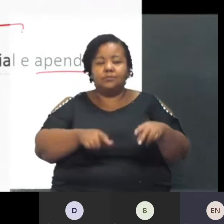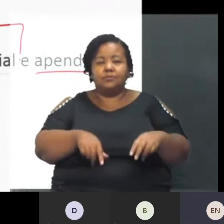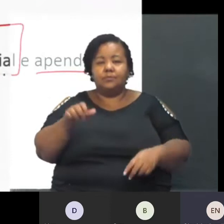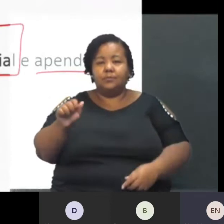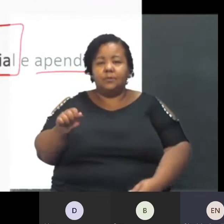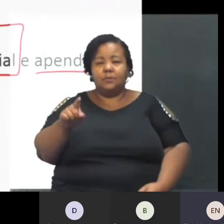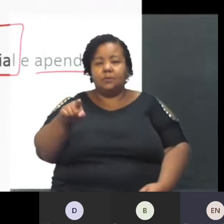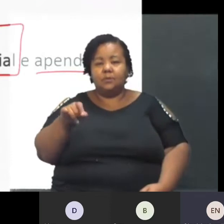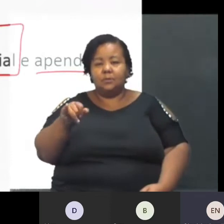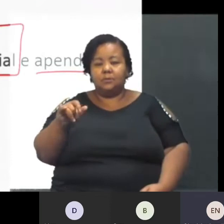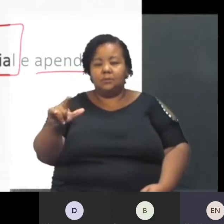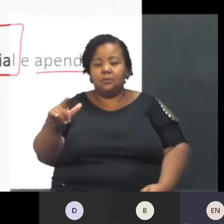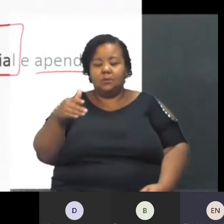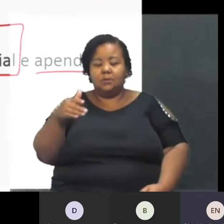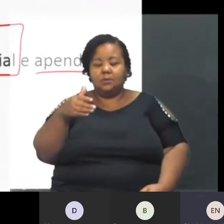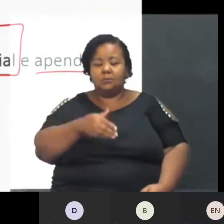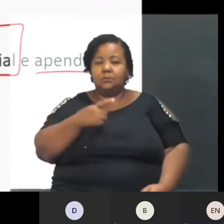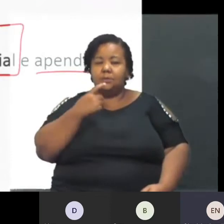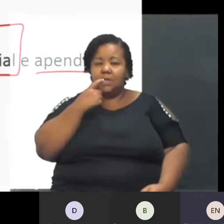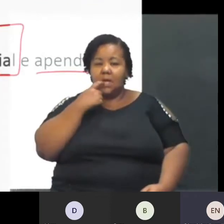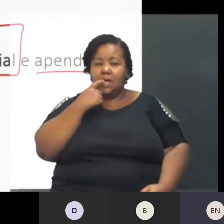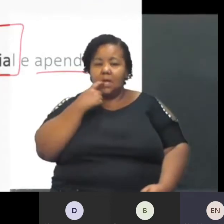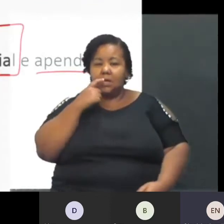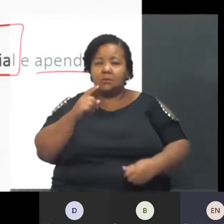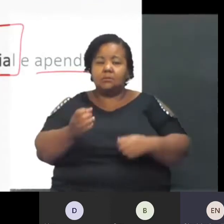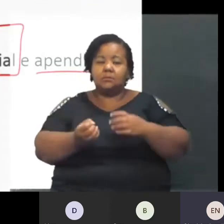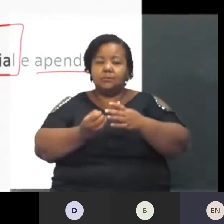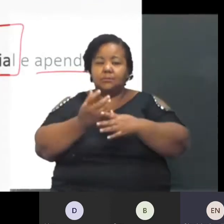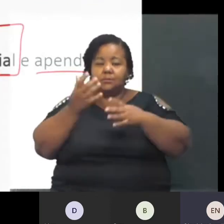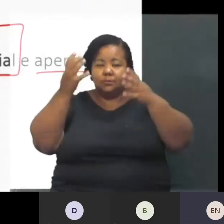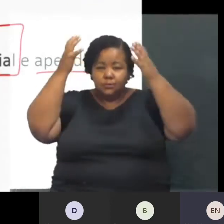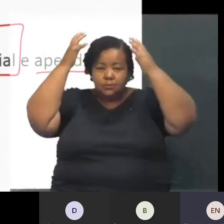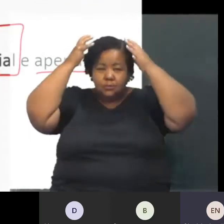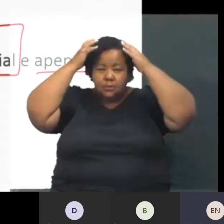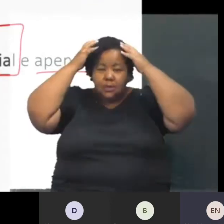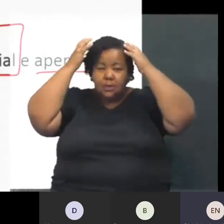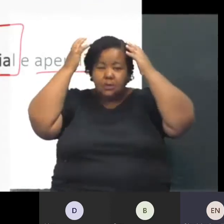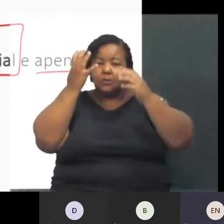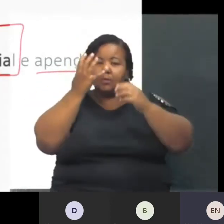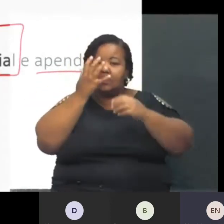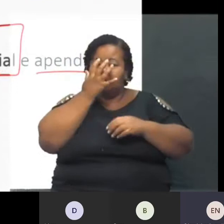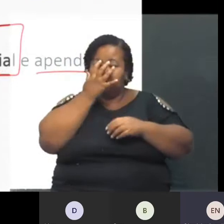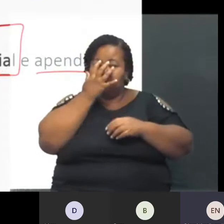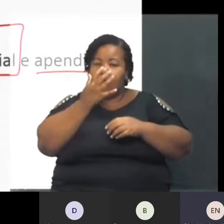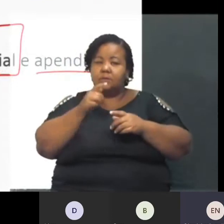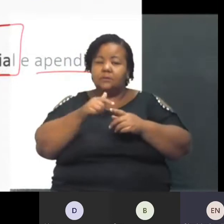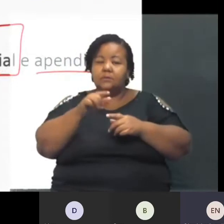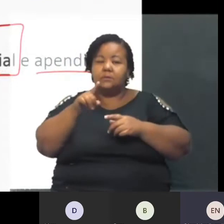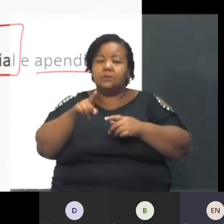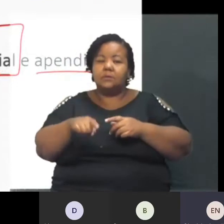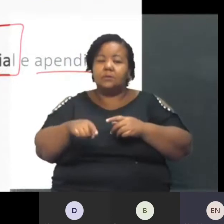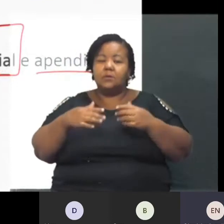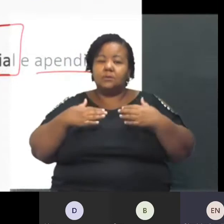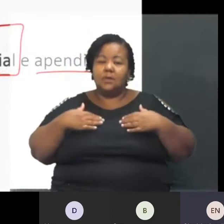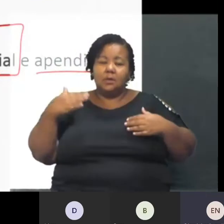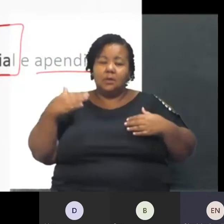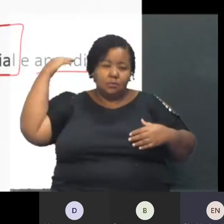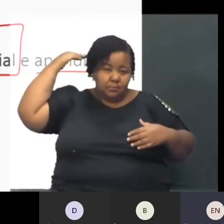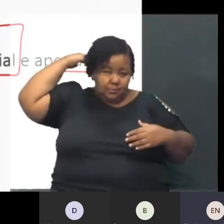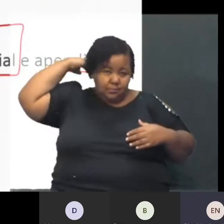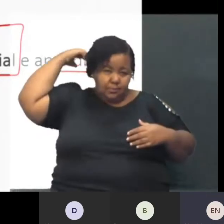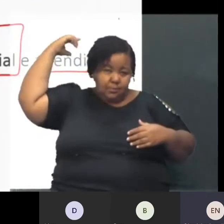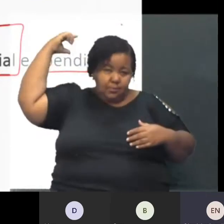axial, composto pelos ossos que formam o crânio, a face, o externo, as costelas e a